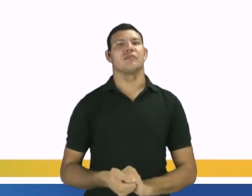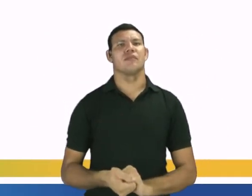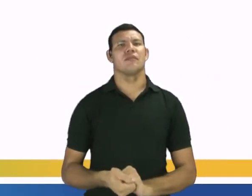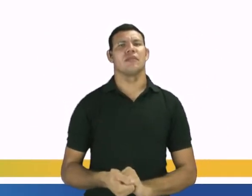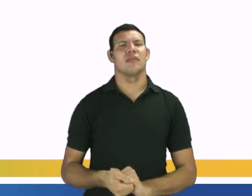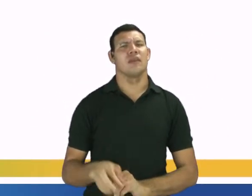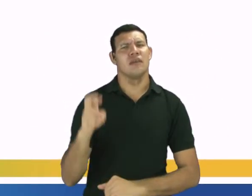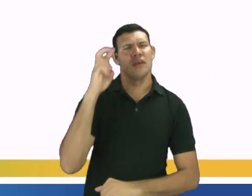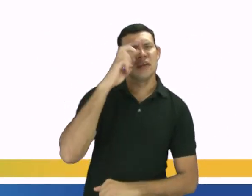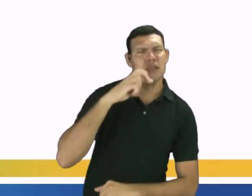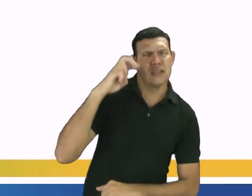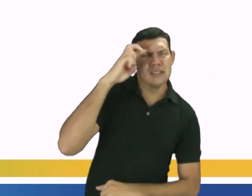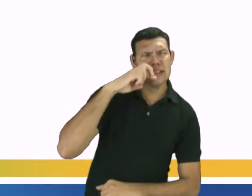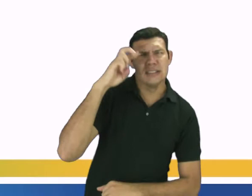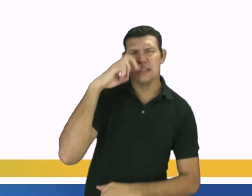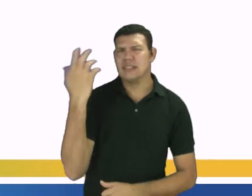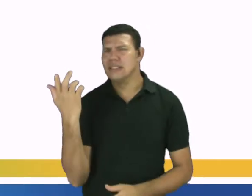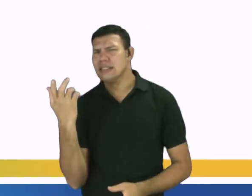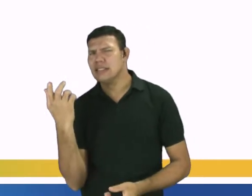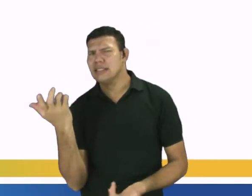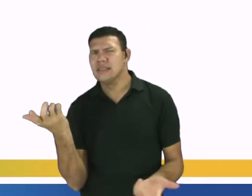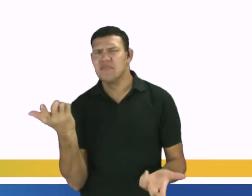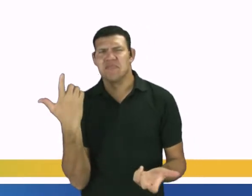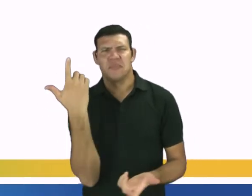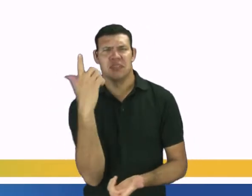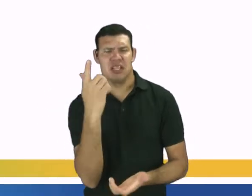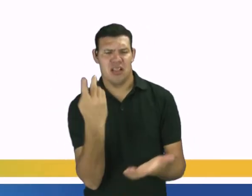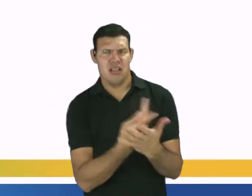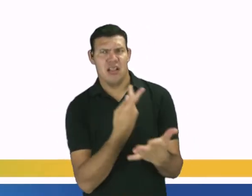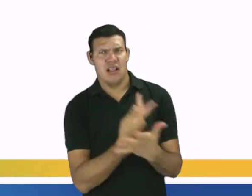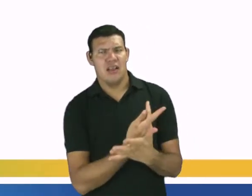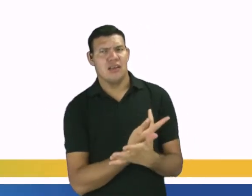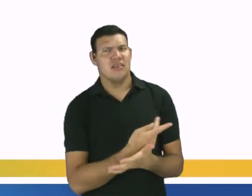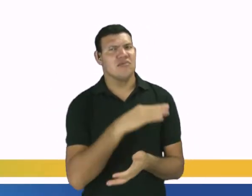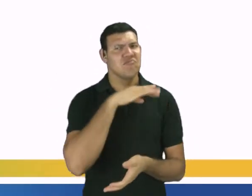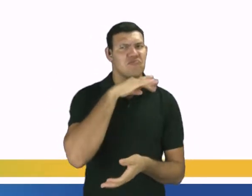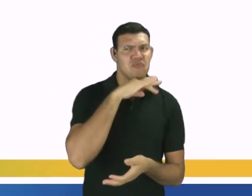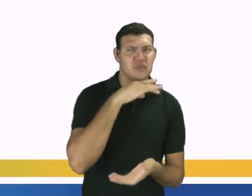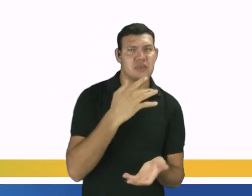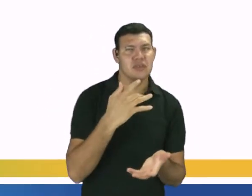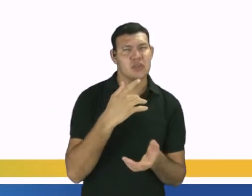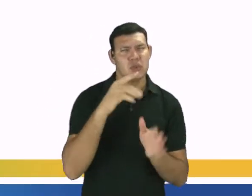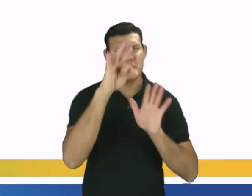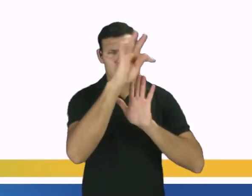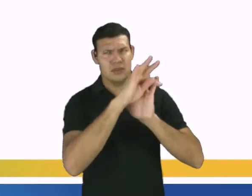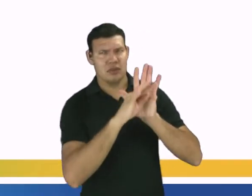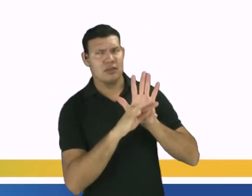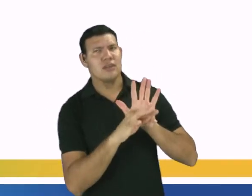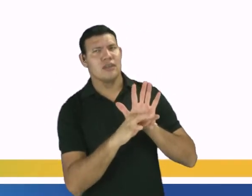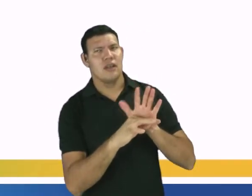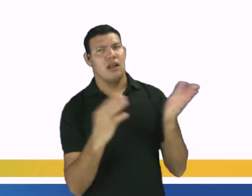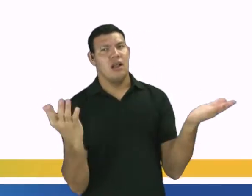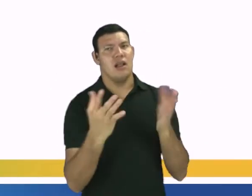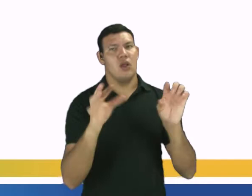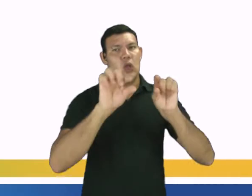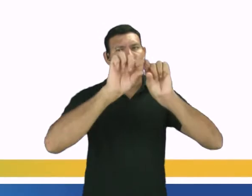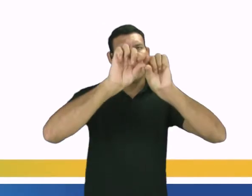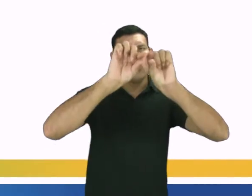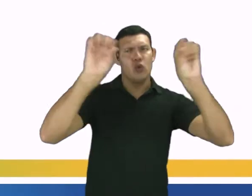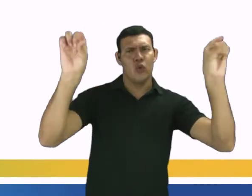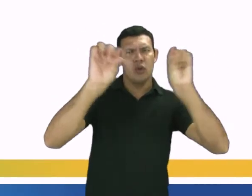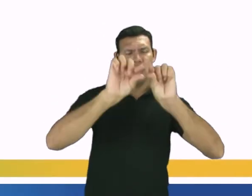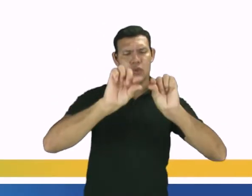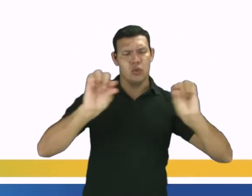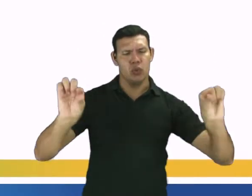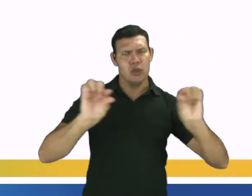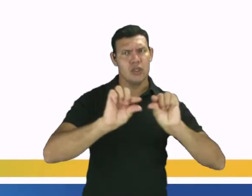alguma coisa que não está legal nesse texto aí? É o que nós vamos observar agora. Nós vamos linha por linha e observar o que